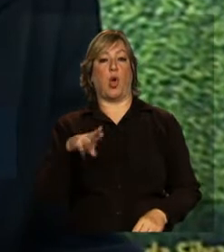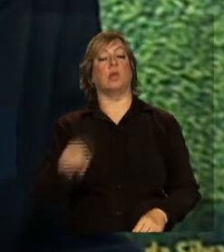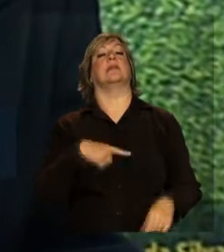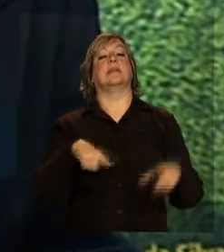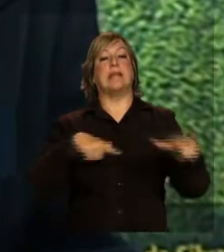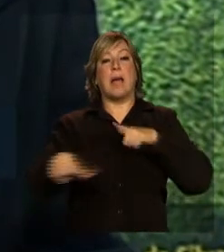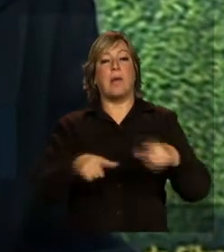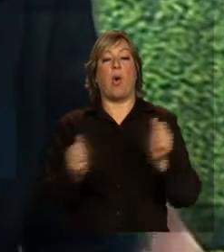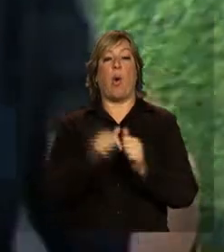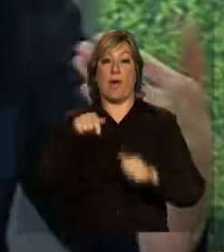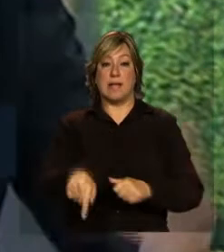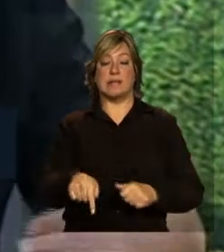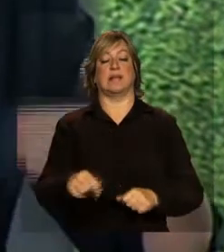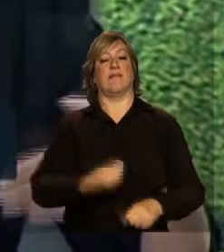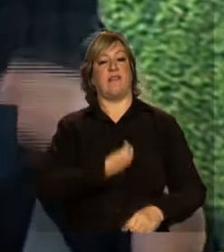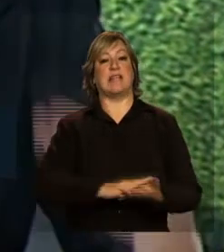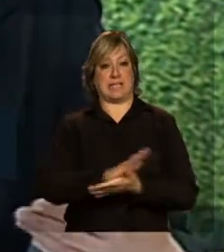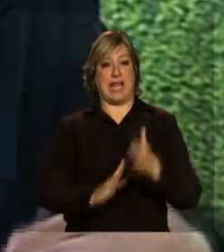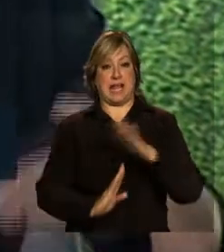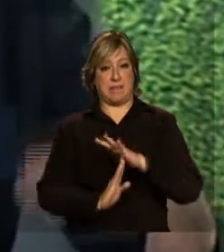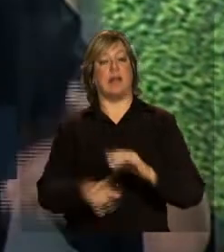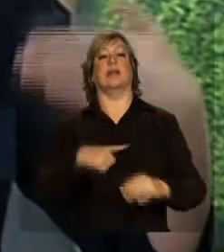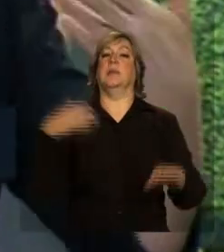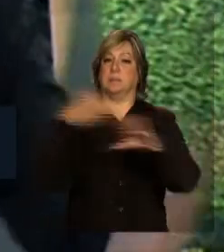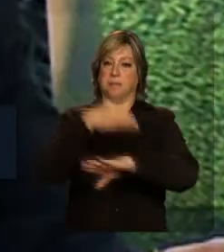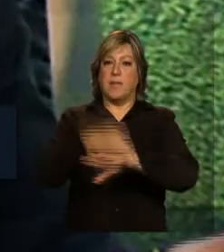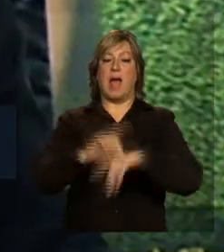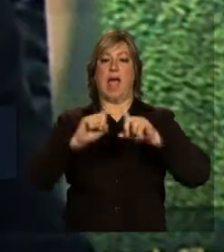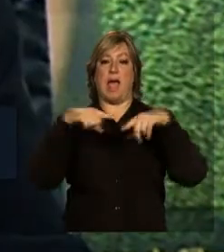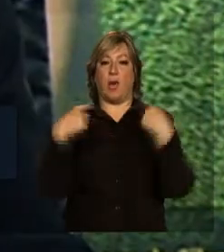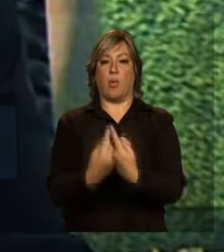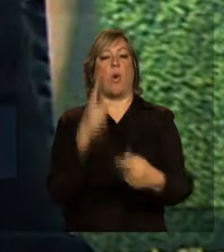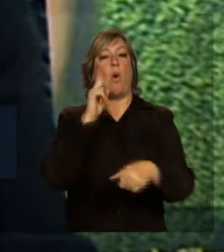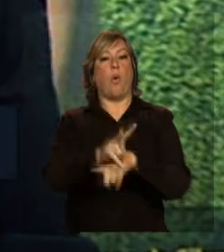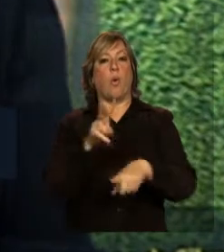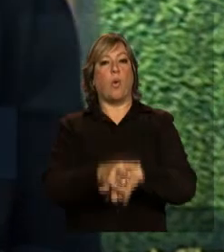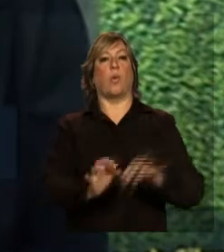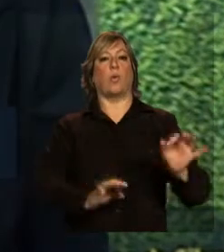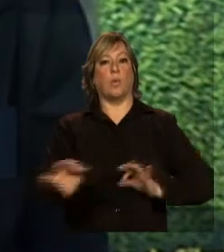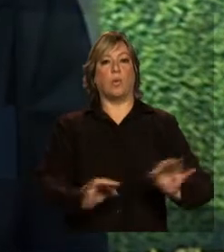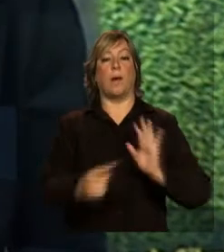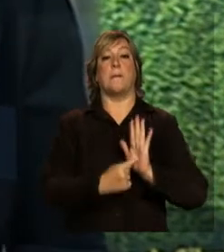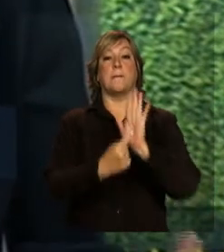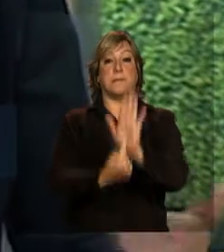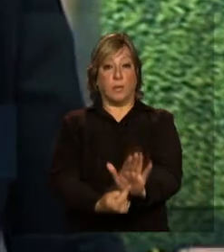com o Viver Sem Limite, participaram de reuniões e acompanhamento das medidas